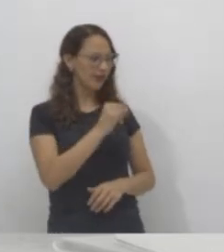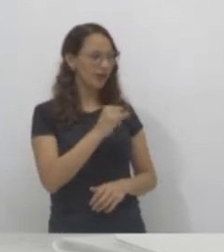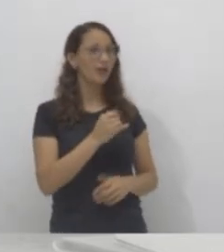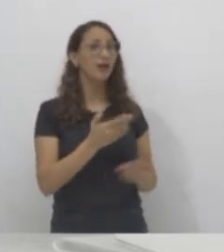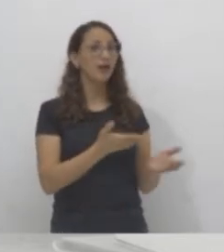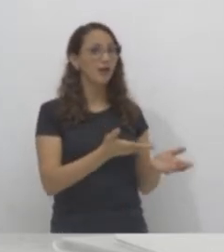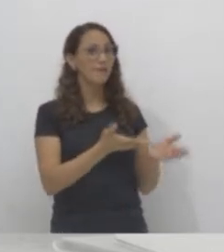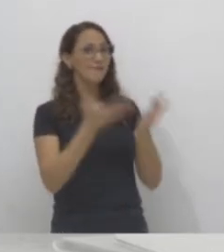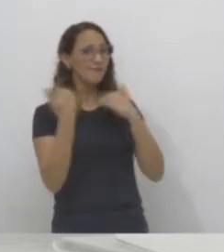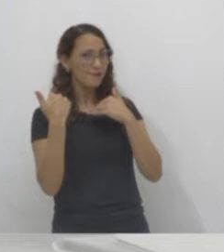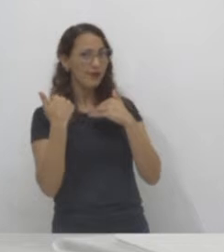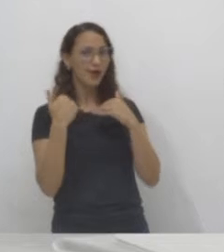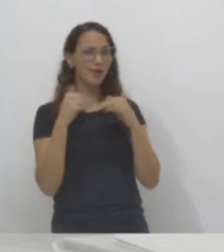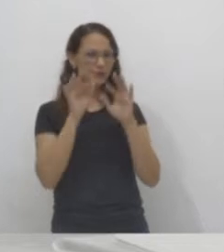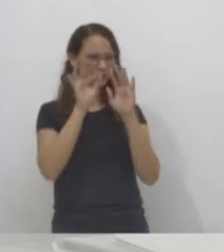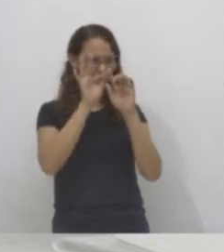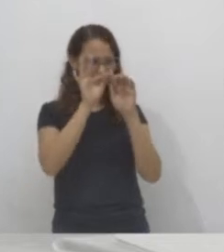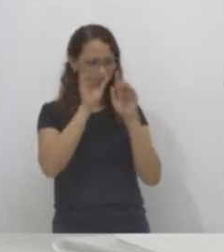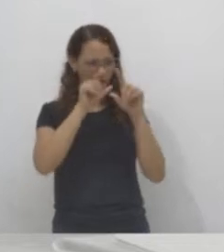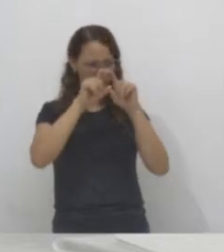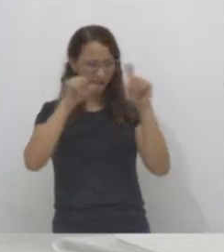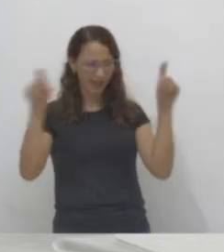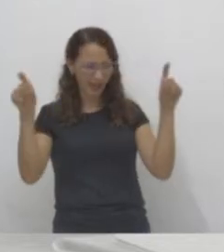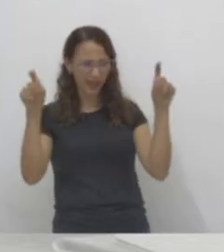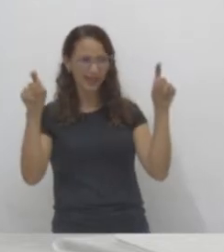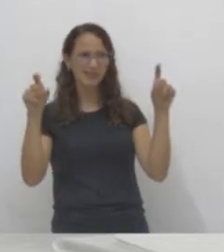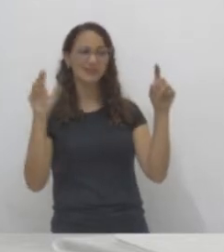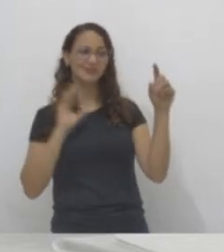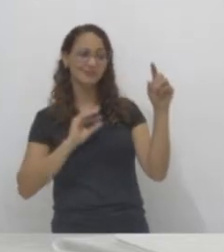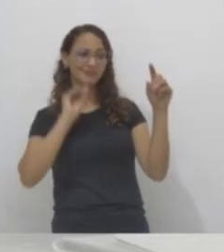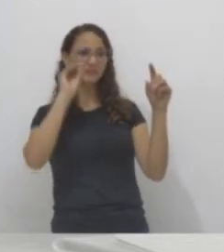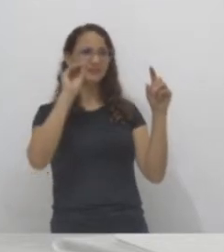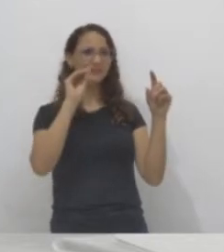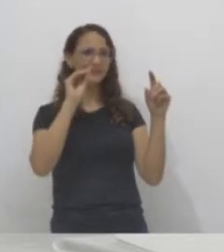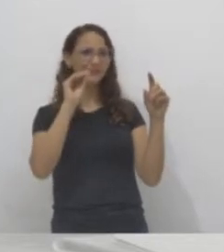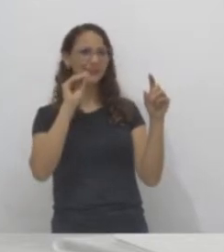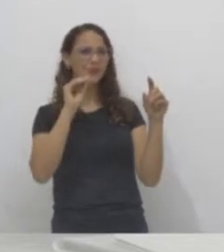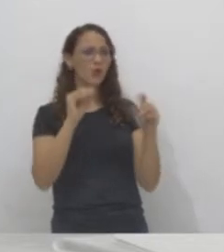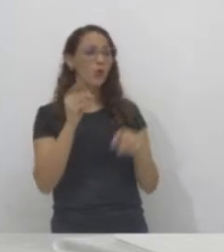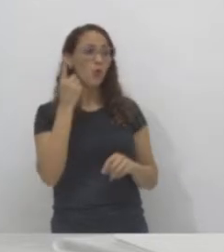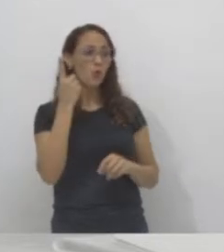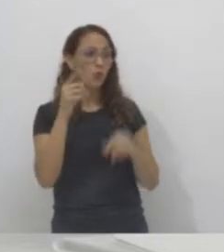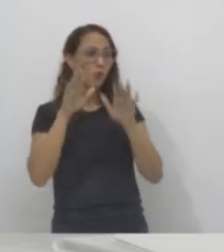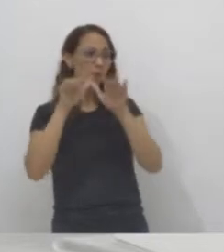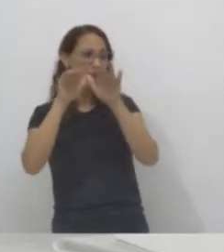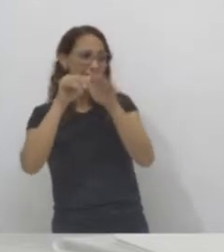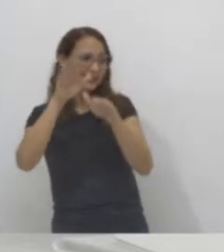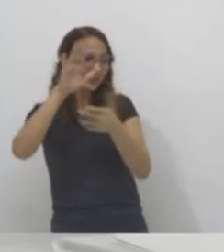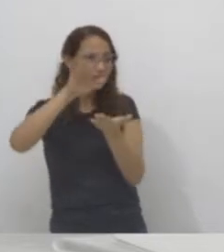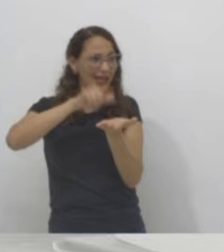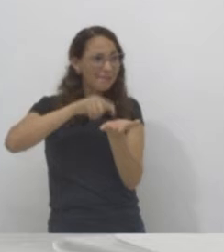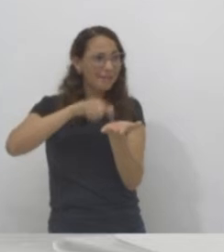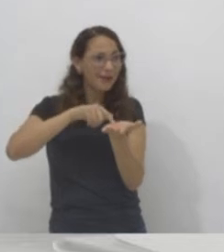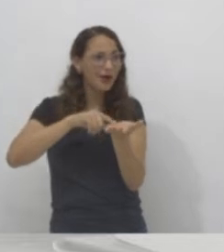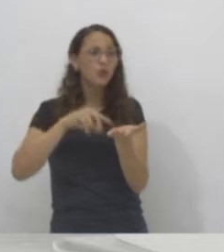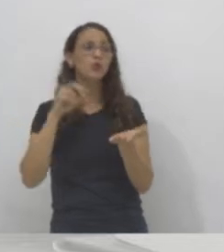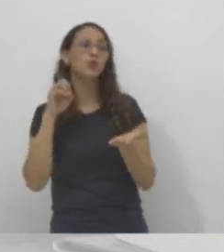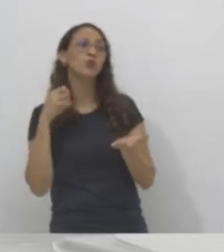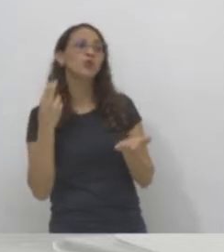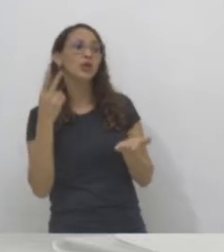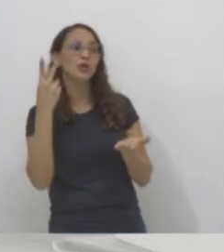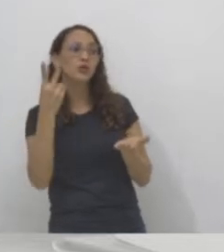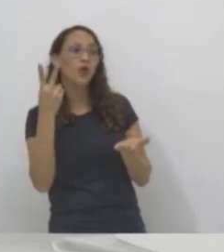vamos completar a seguinte frase popular: melhor um pássaro na mão do que dois. Olha as reticências